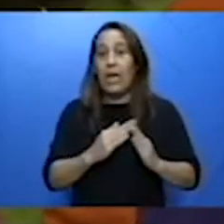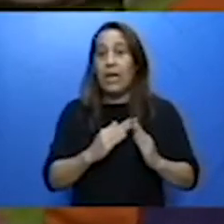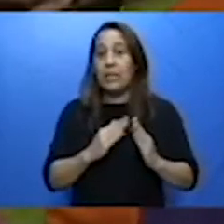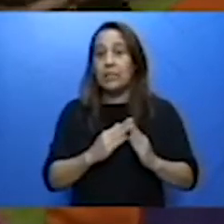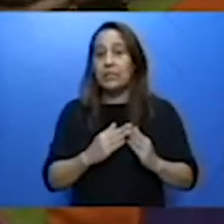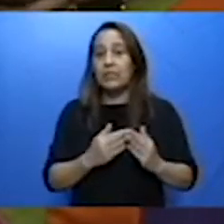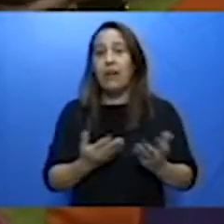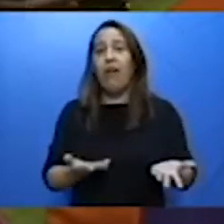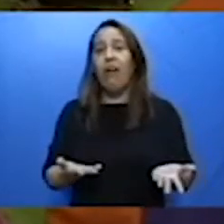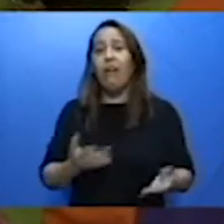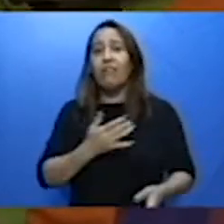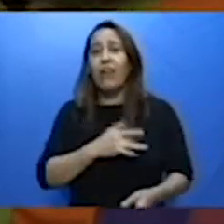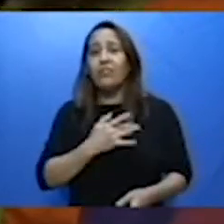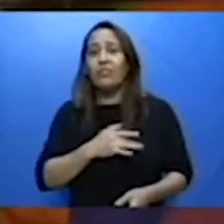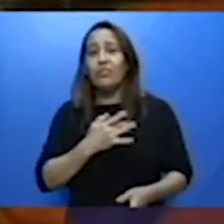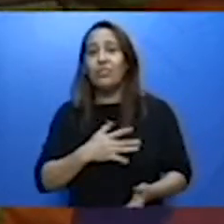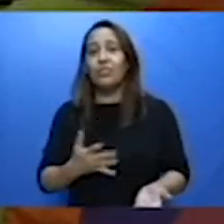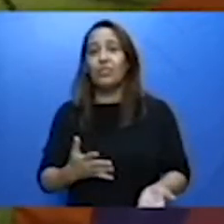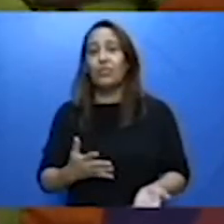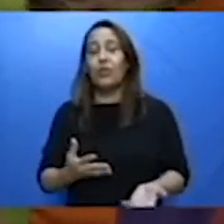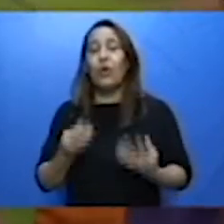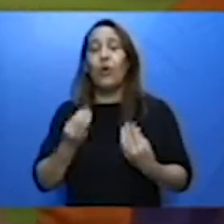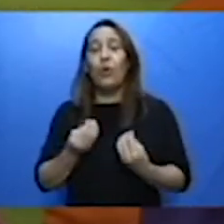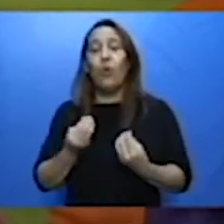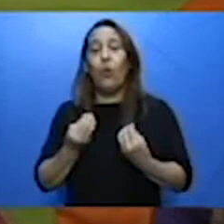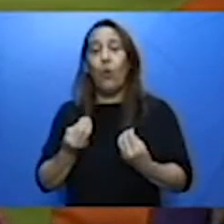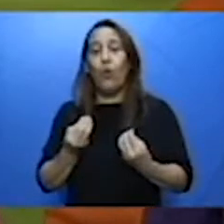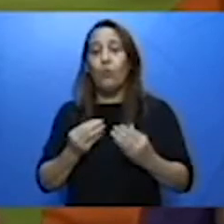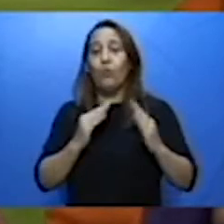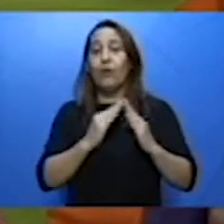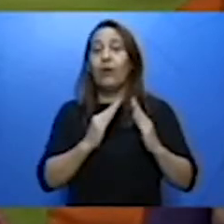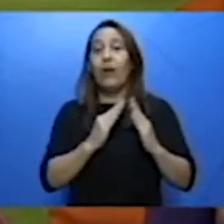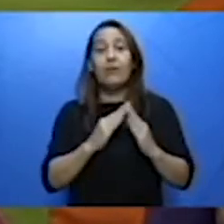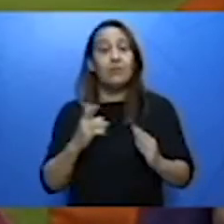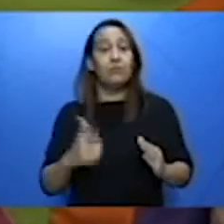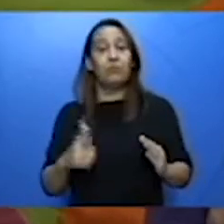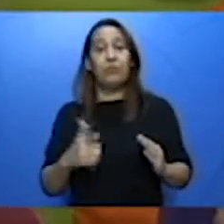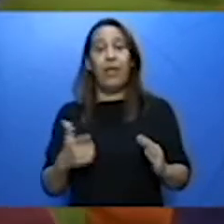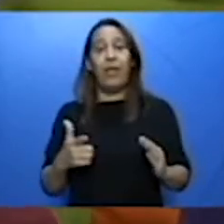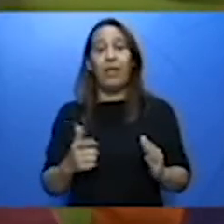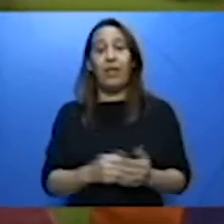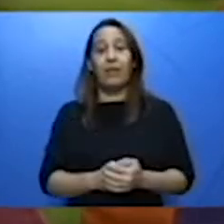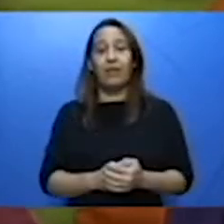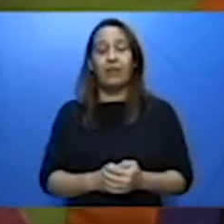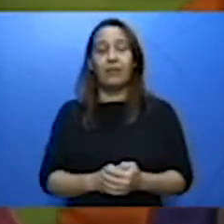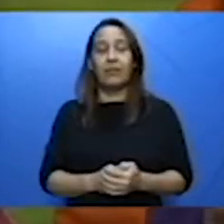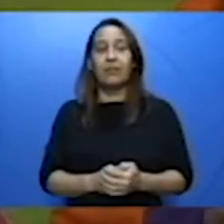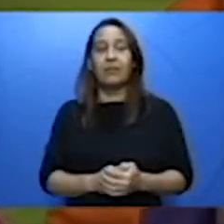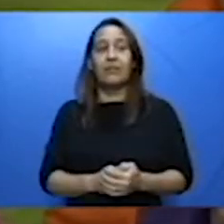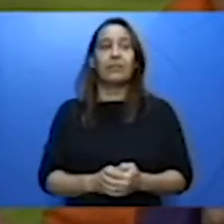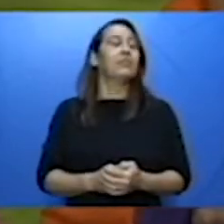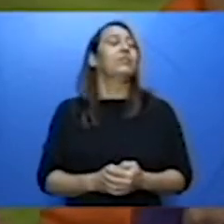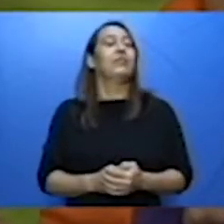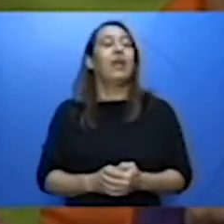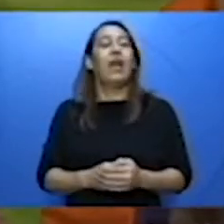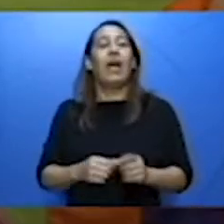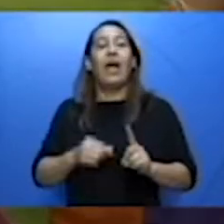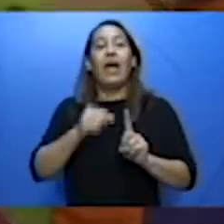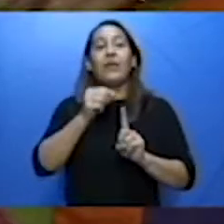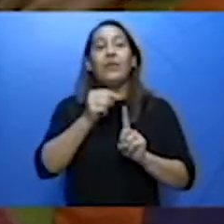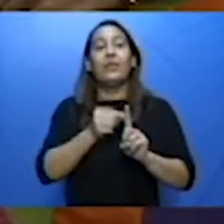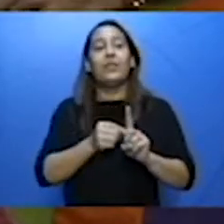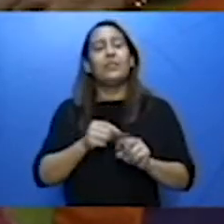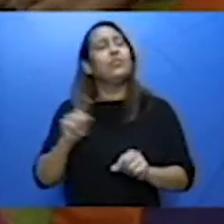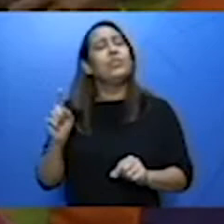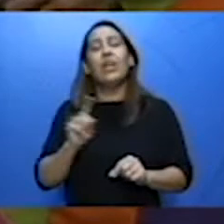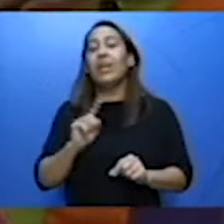chover, tadinho? E se esfriar, ele vai ficar na casa de quem? Aí a unidade não é malvada. Ela